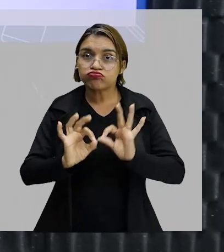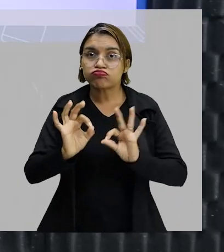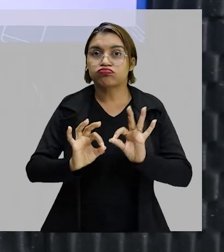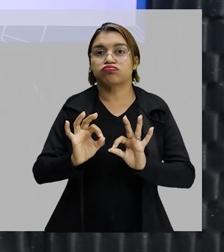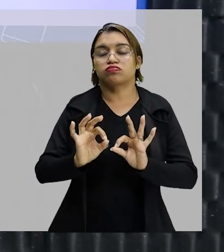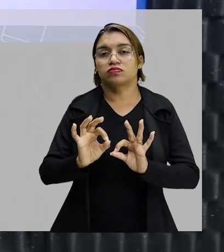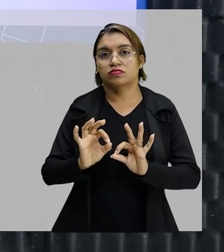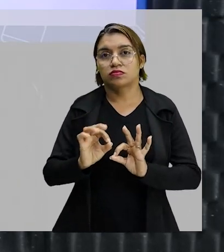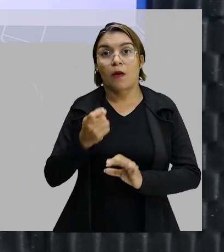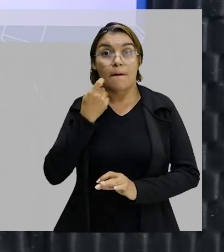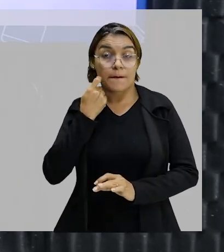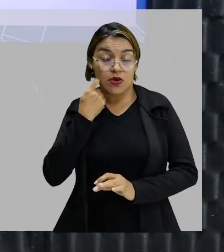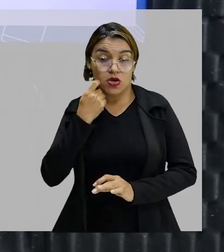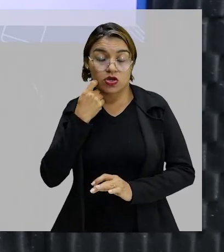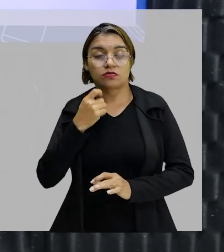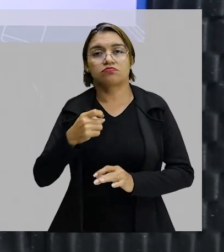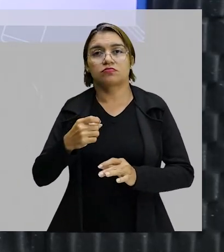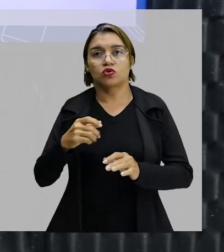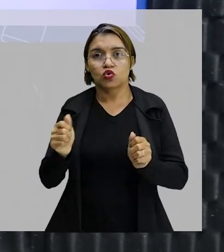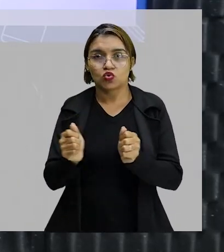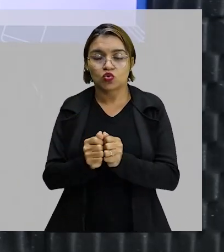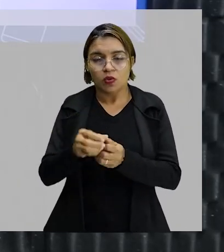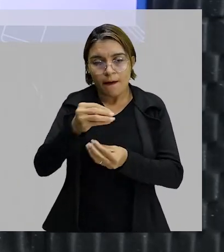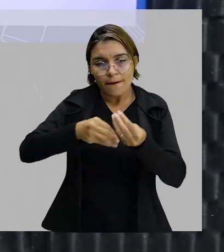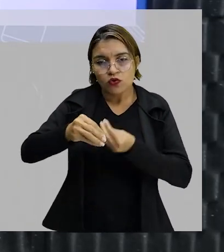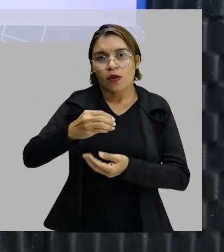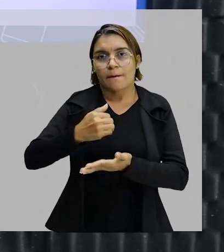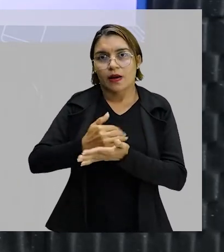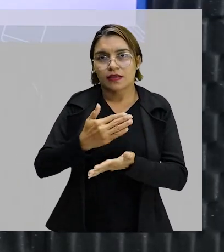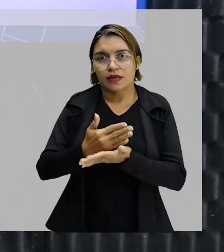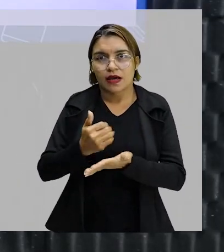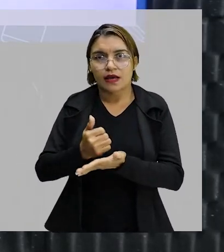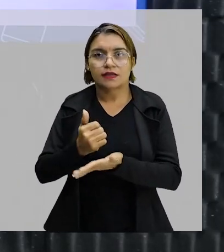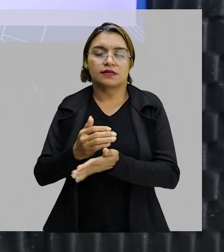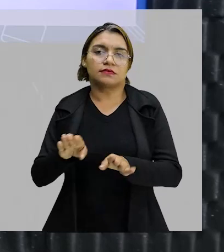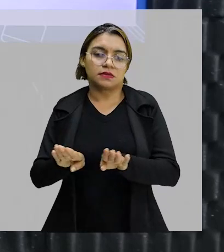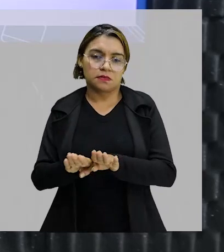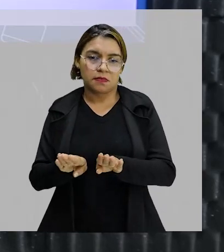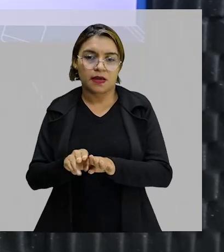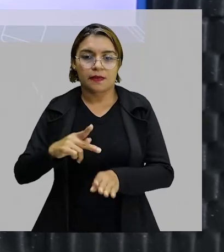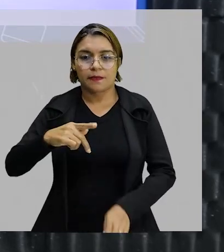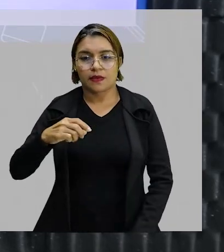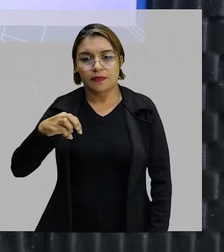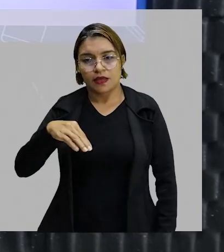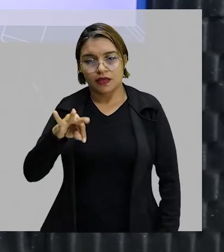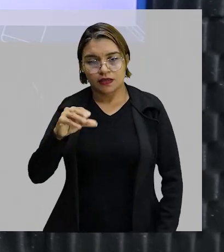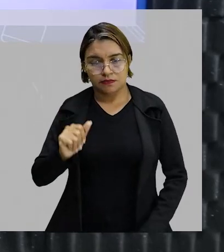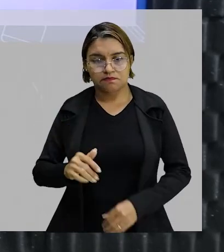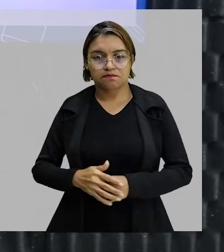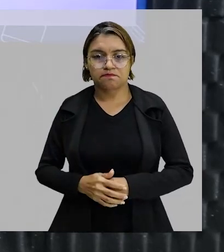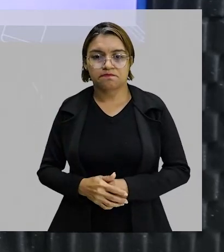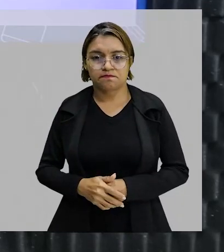peixe, batatas e pimento. Acompanha por um bom